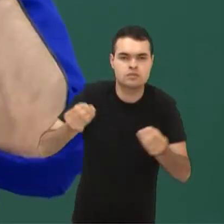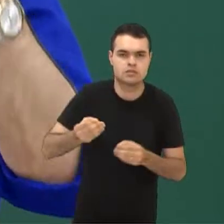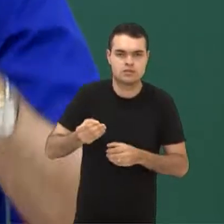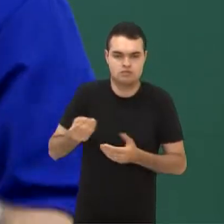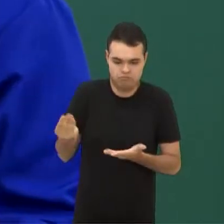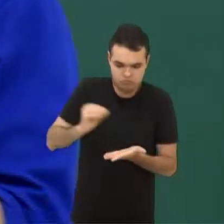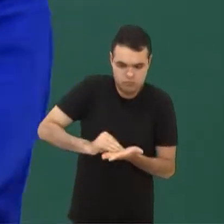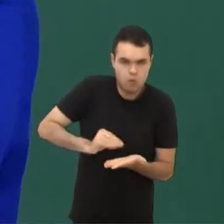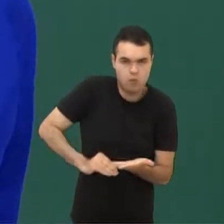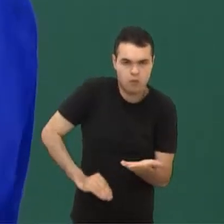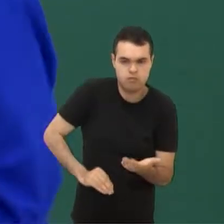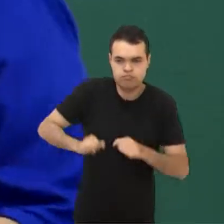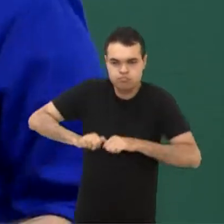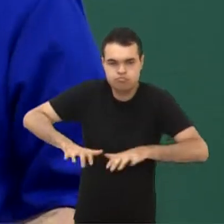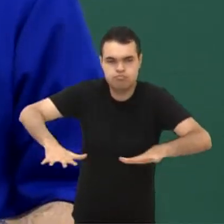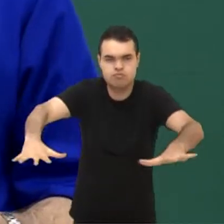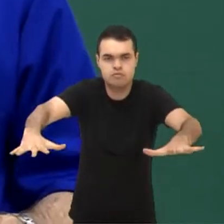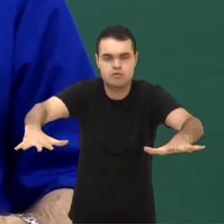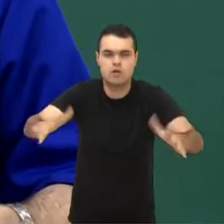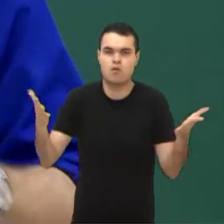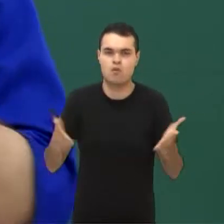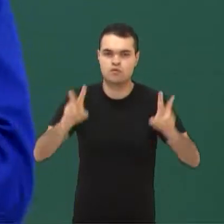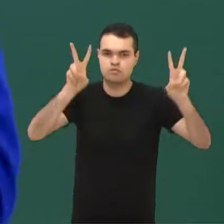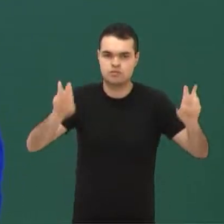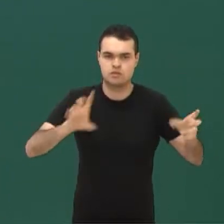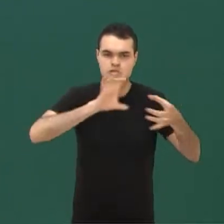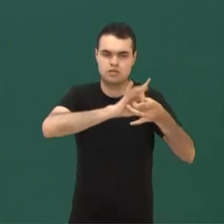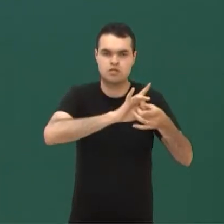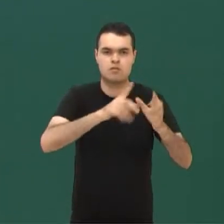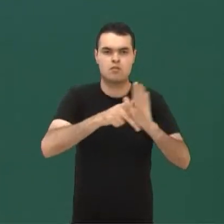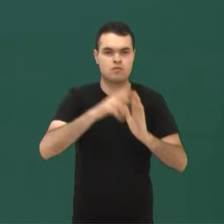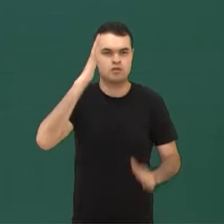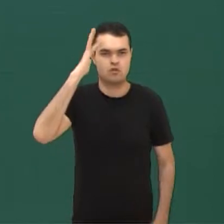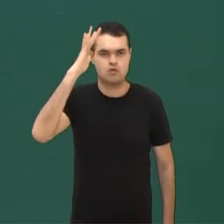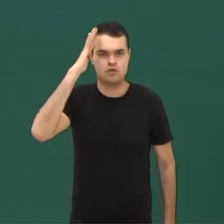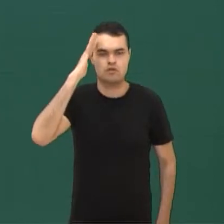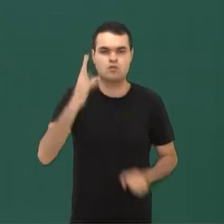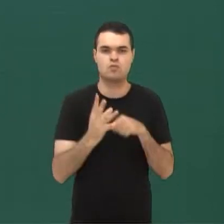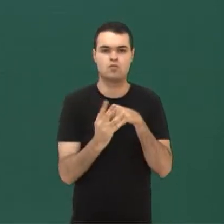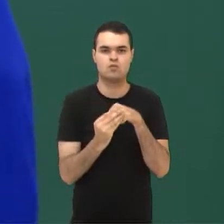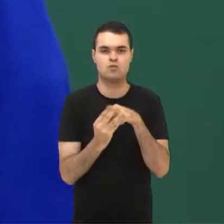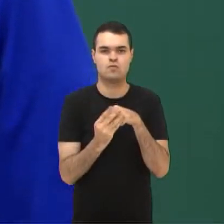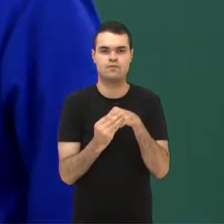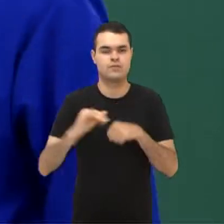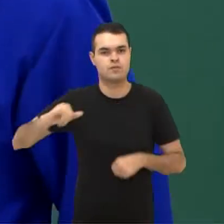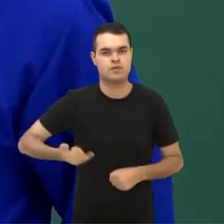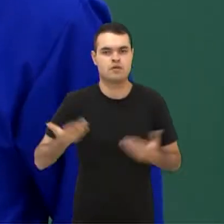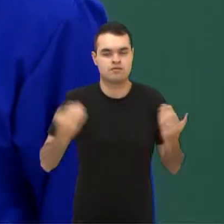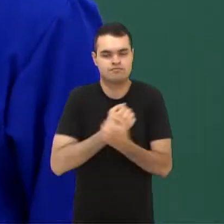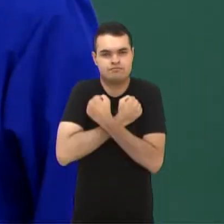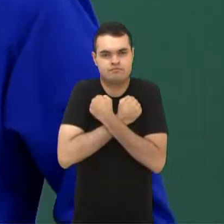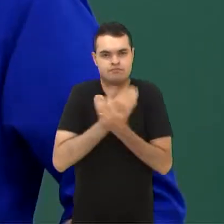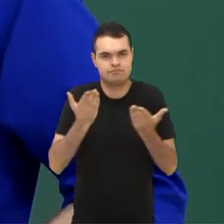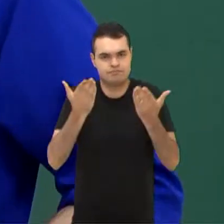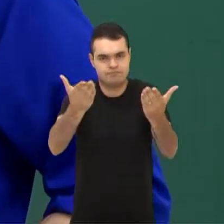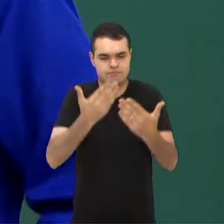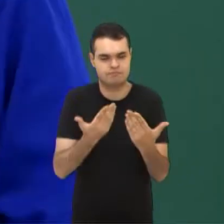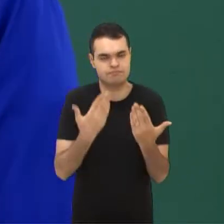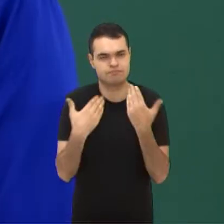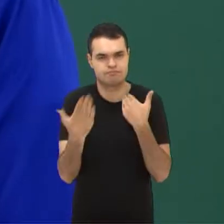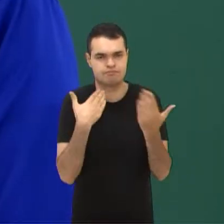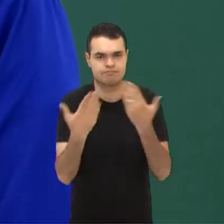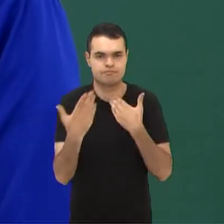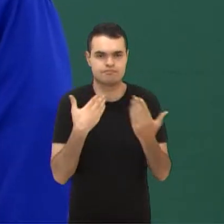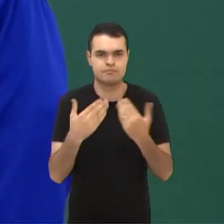isso em teoria do conhecimento, tá? Professor Robson, quero aproveitar aqui e já mandar um abraço aqui para a galerinha que está interagindo com a